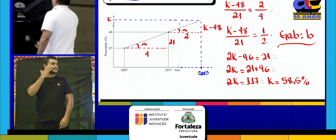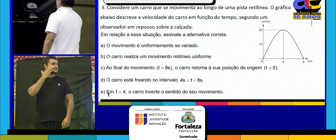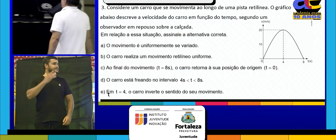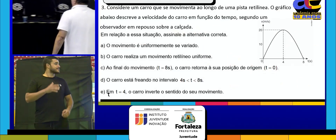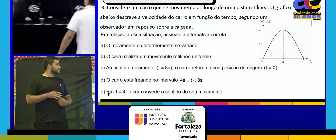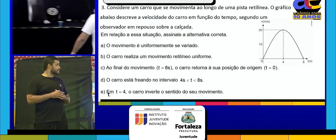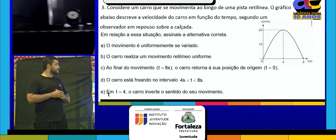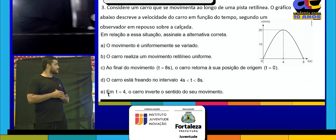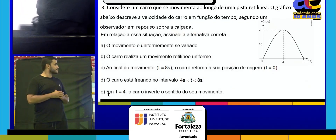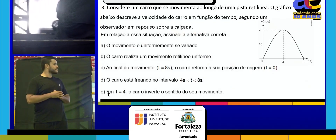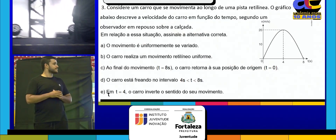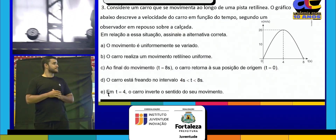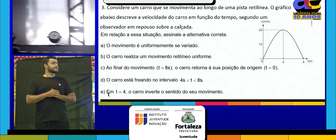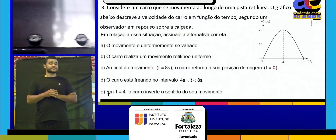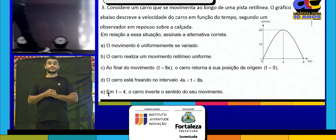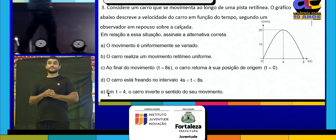Simbora.